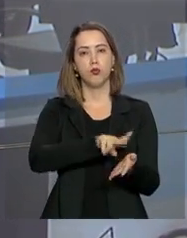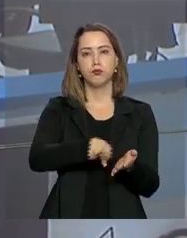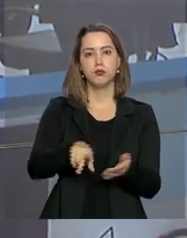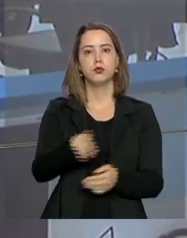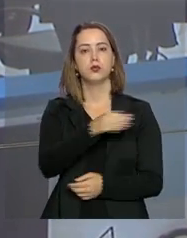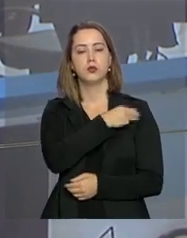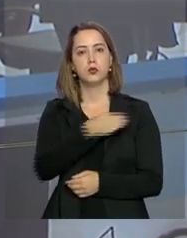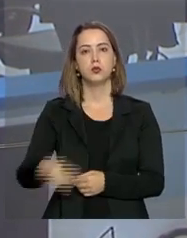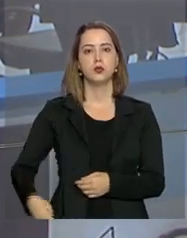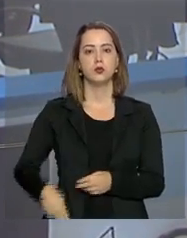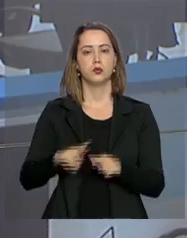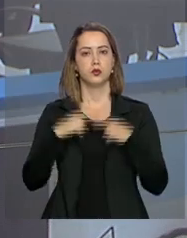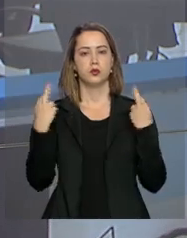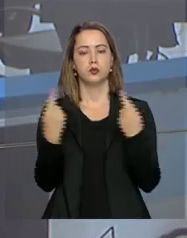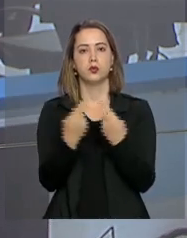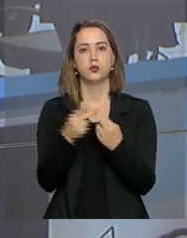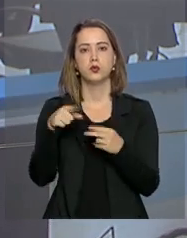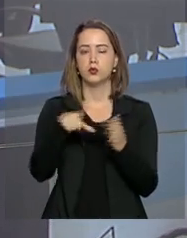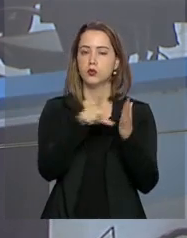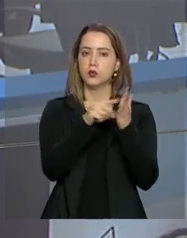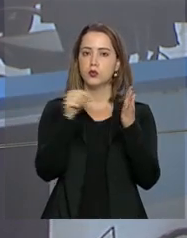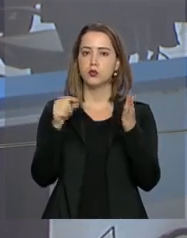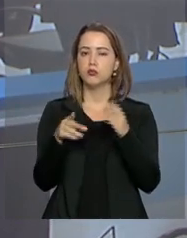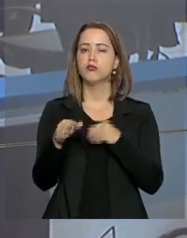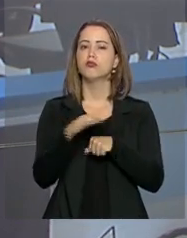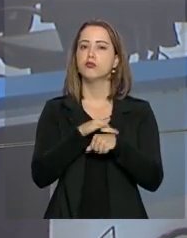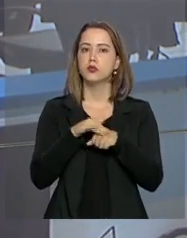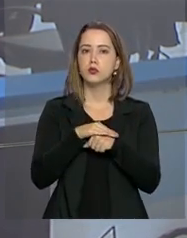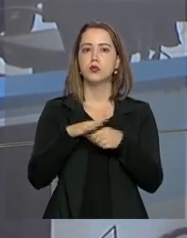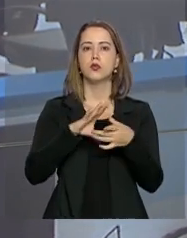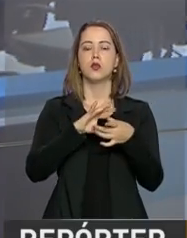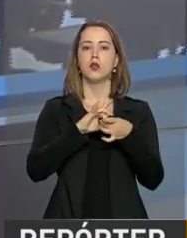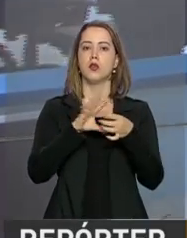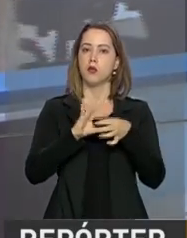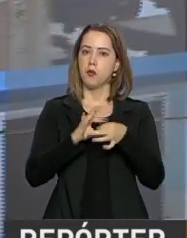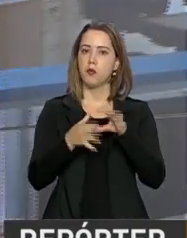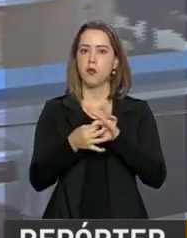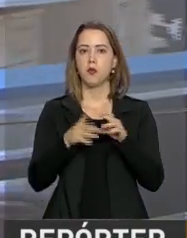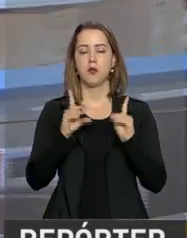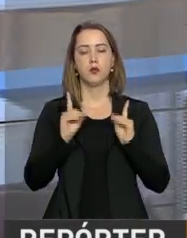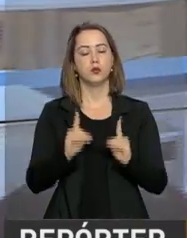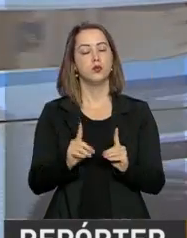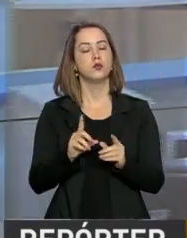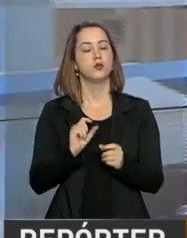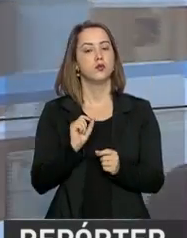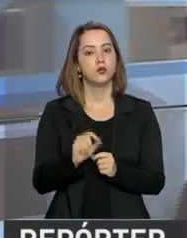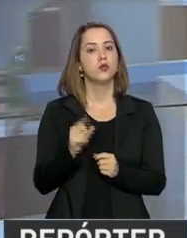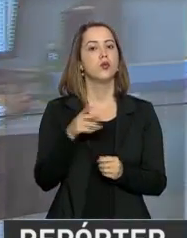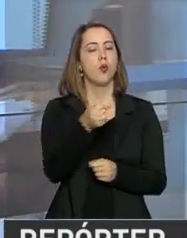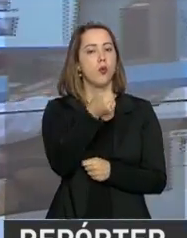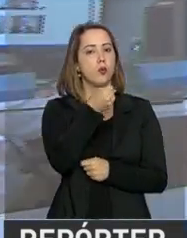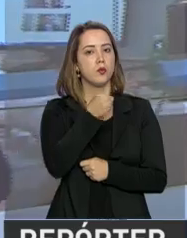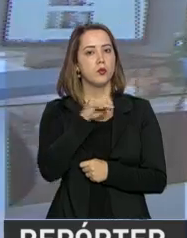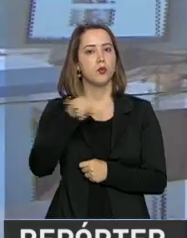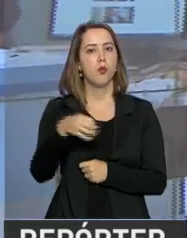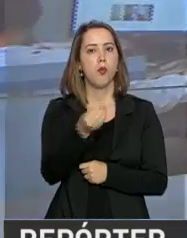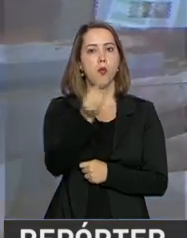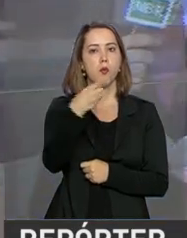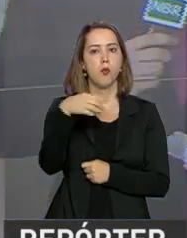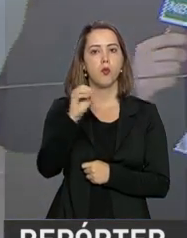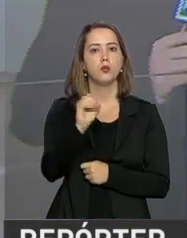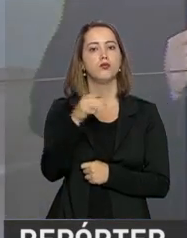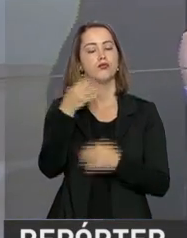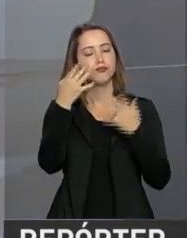reuniram agora a pouco no Palácio do Planalto para discutir os jogos olímpicos o repórter João Pedro Neto acompanhou e traz os